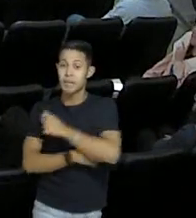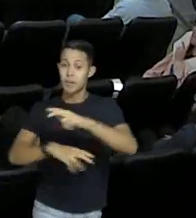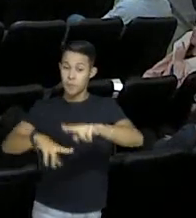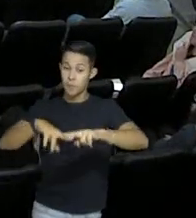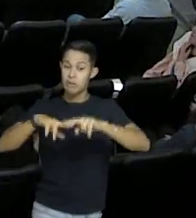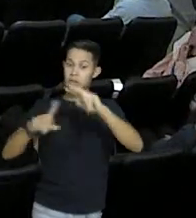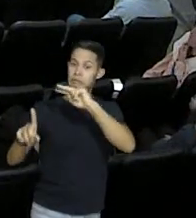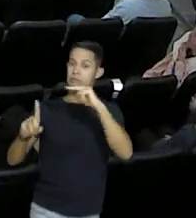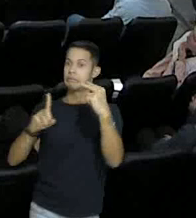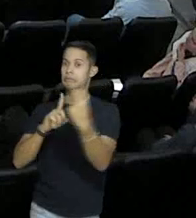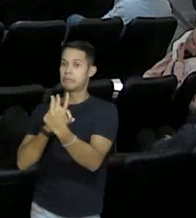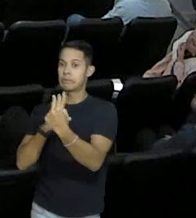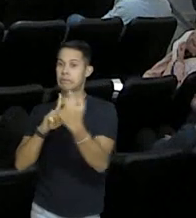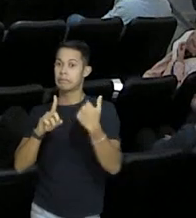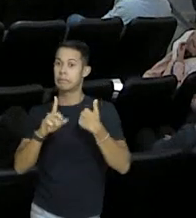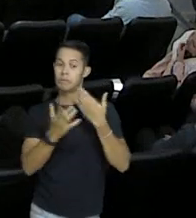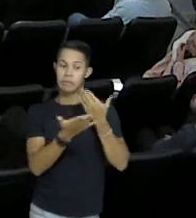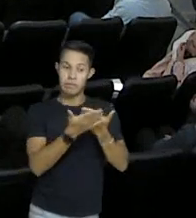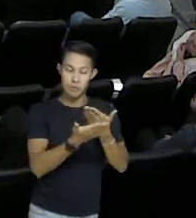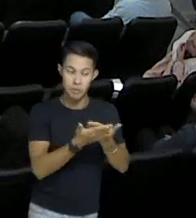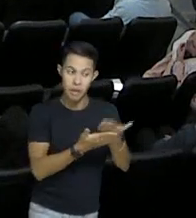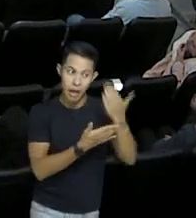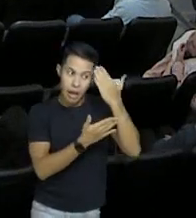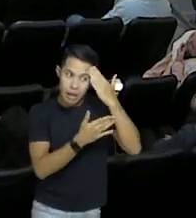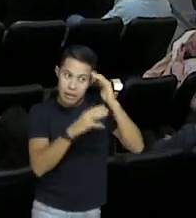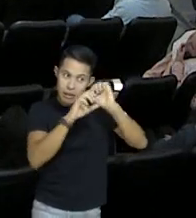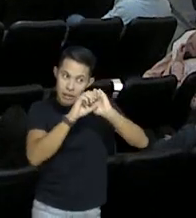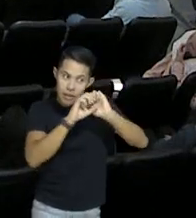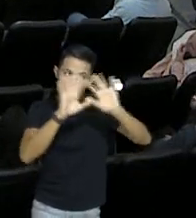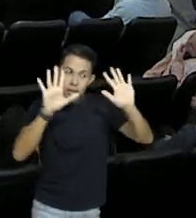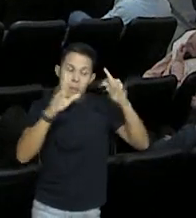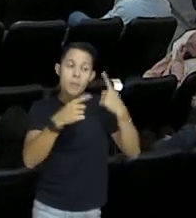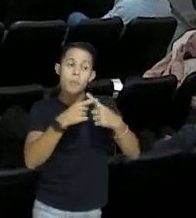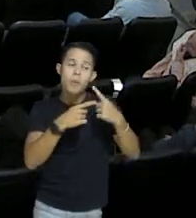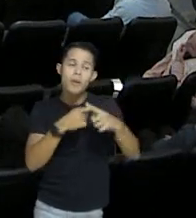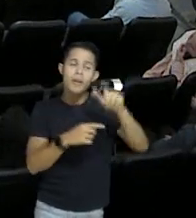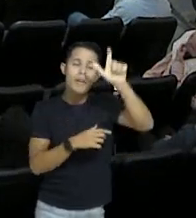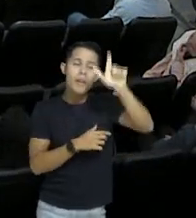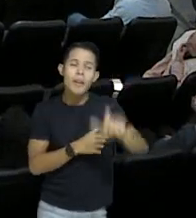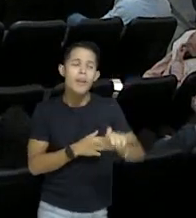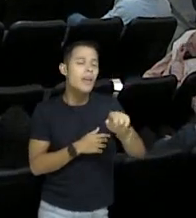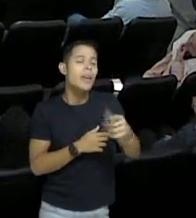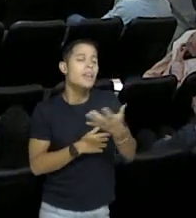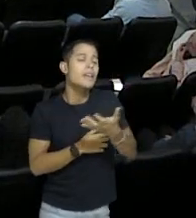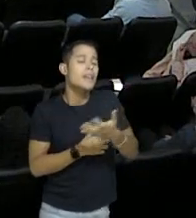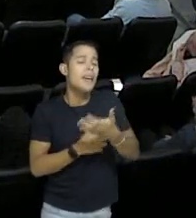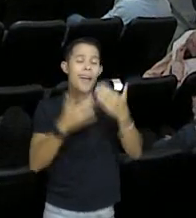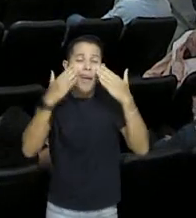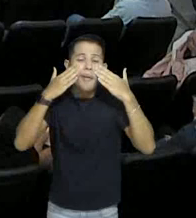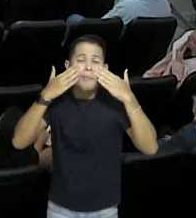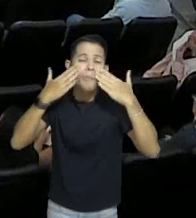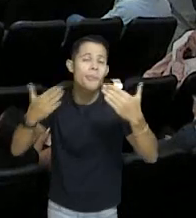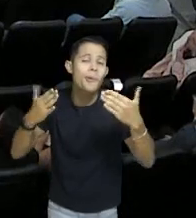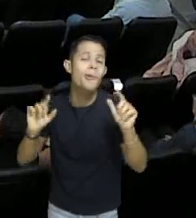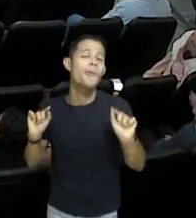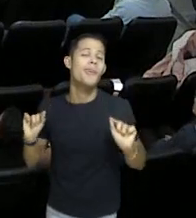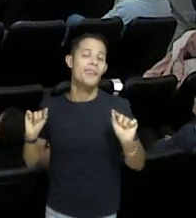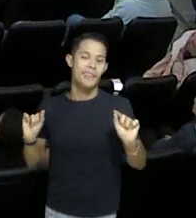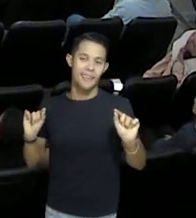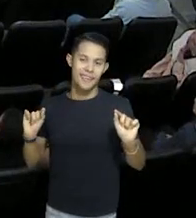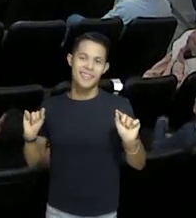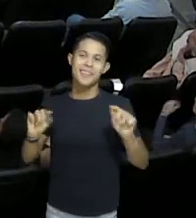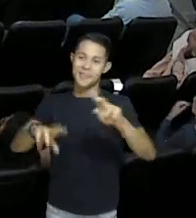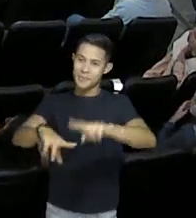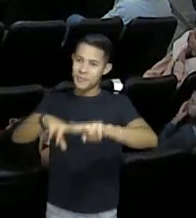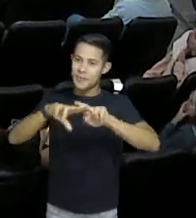vou ter que estudar, compreender por que essa ação, o que esse menino quer transmitir para a gente. Né? Então, por isso que eu